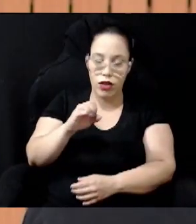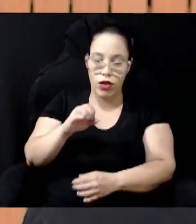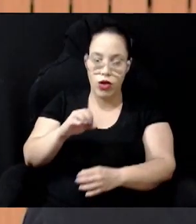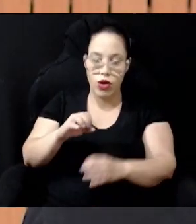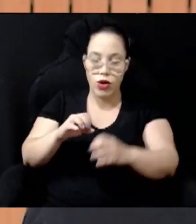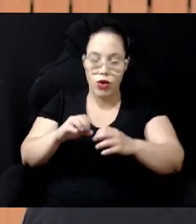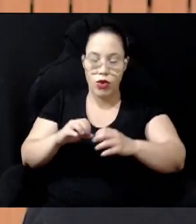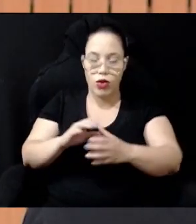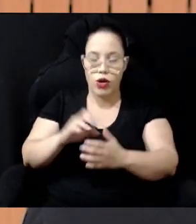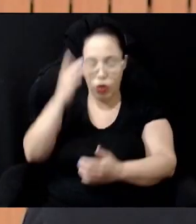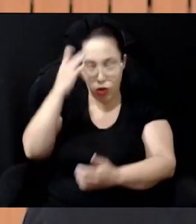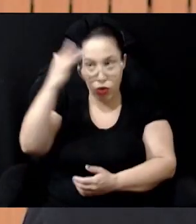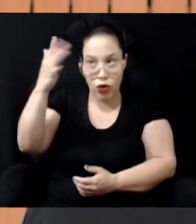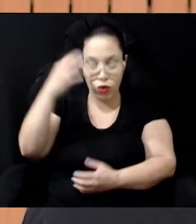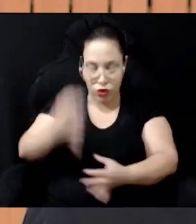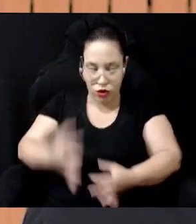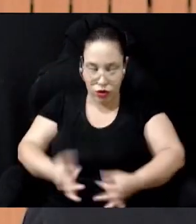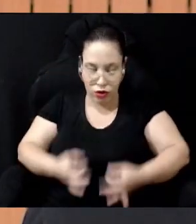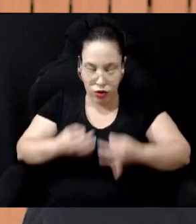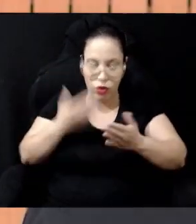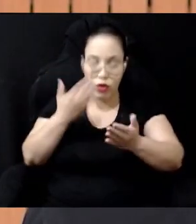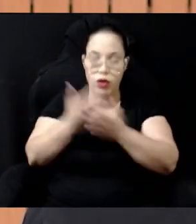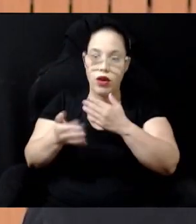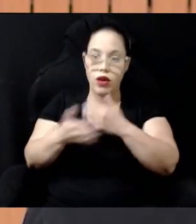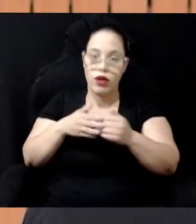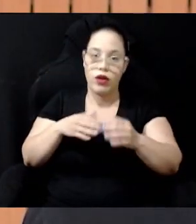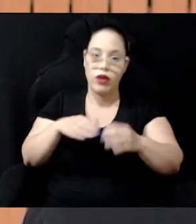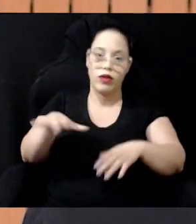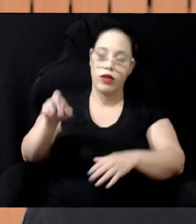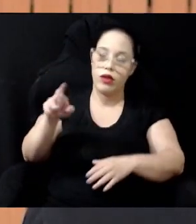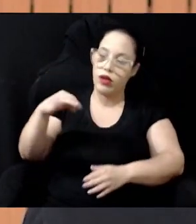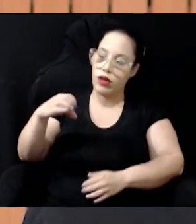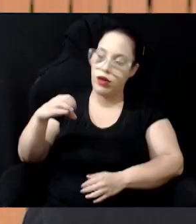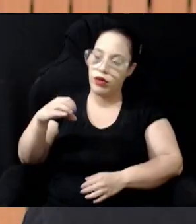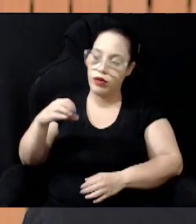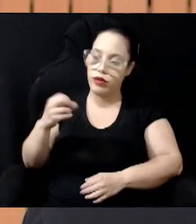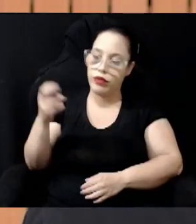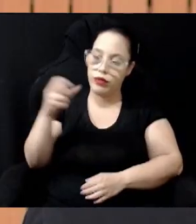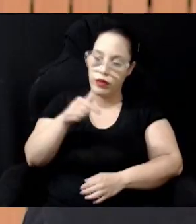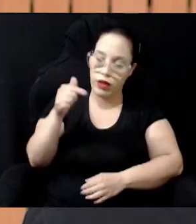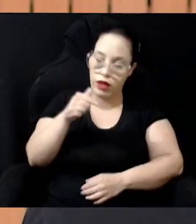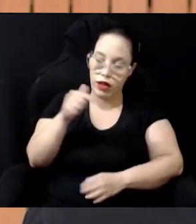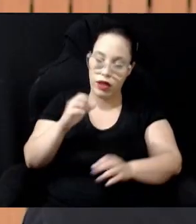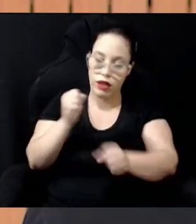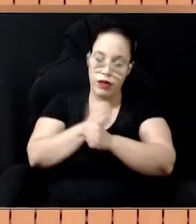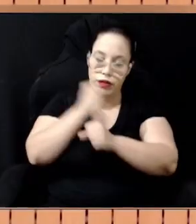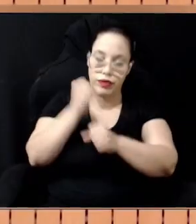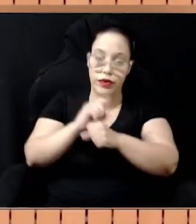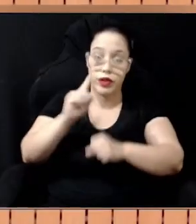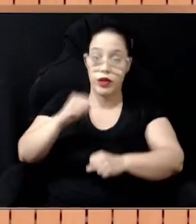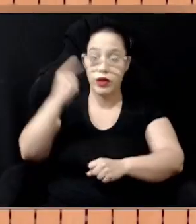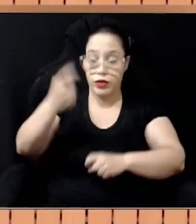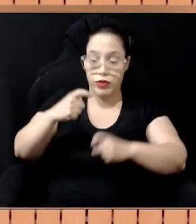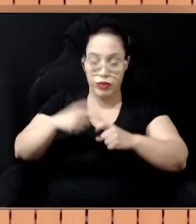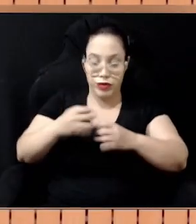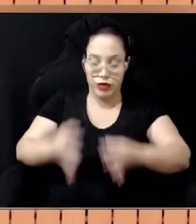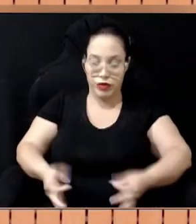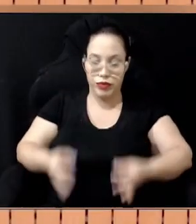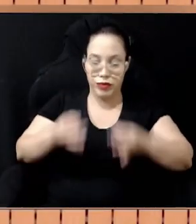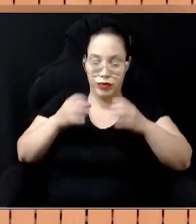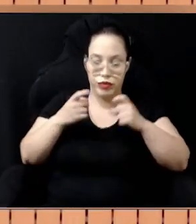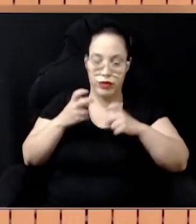sonri Oncologia e Hematologia que atua na região metropolitana de Campinas há 7 anos Além disso O médico é